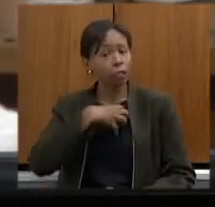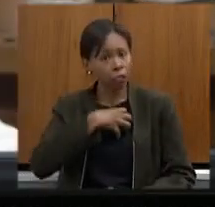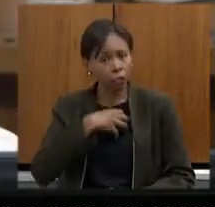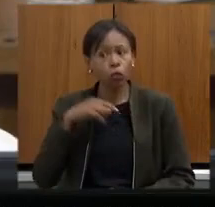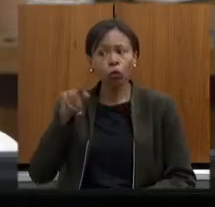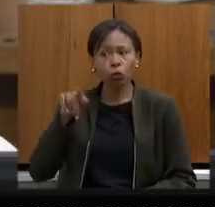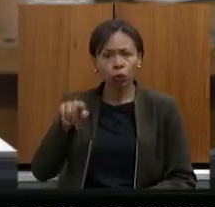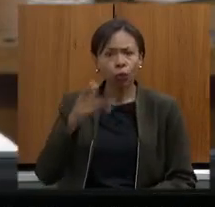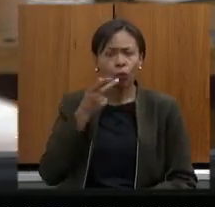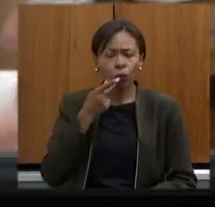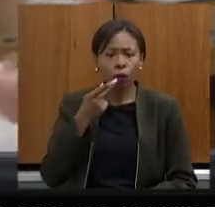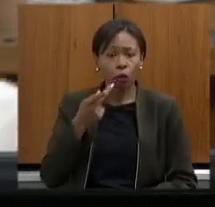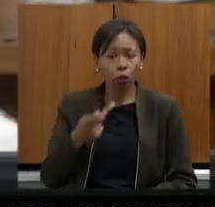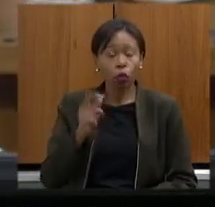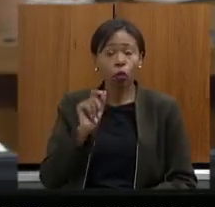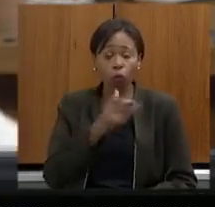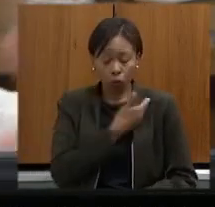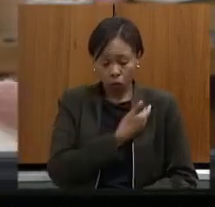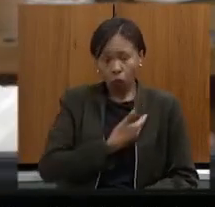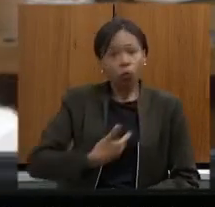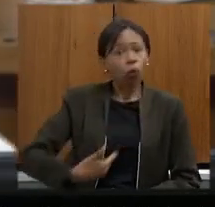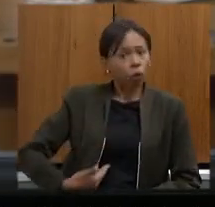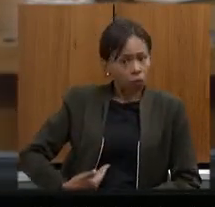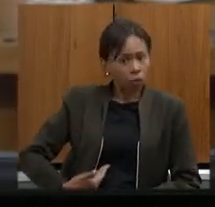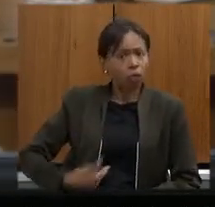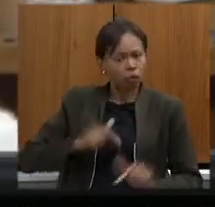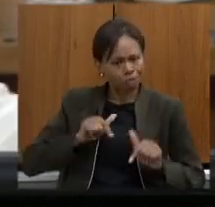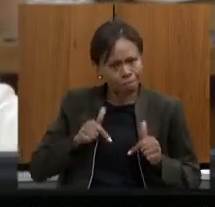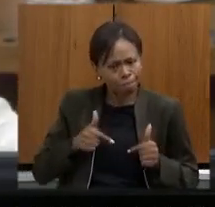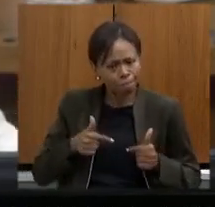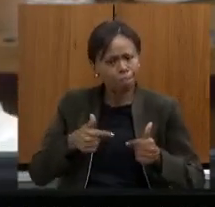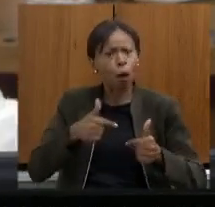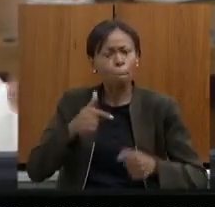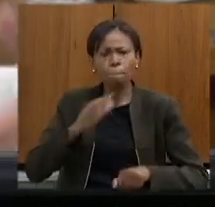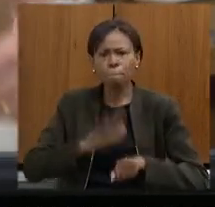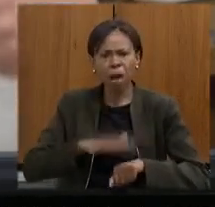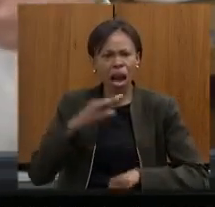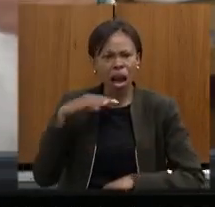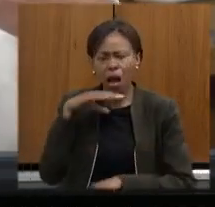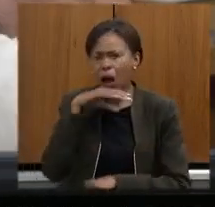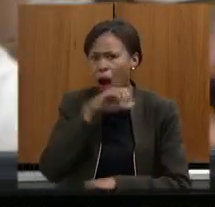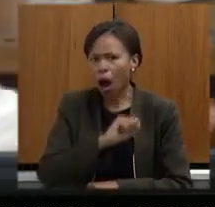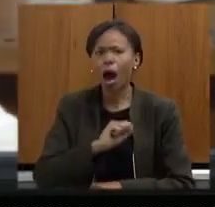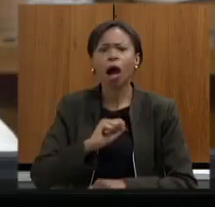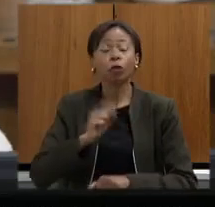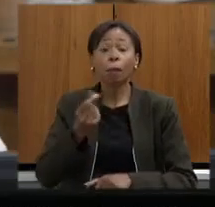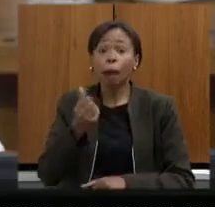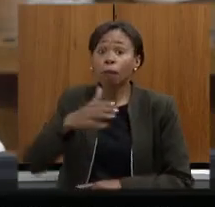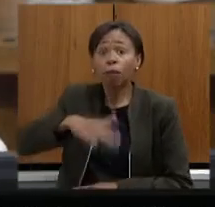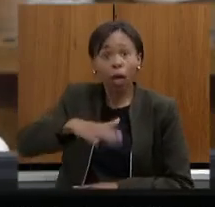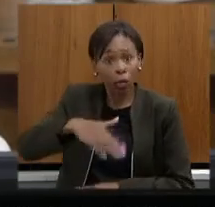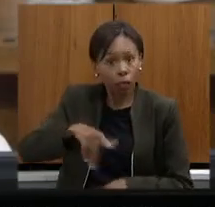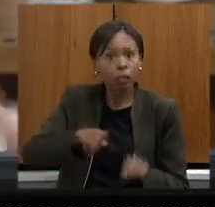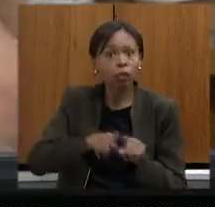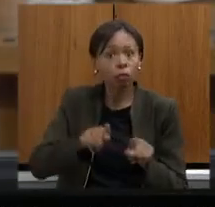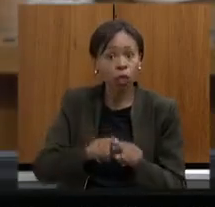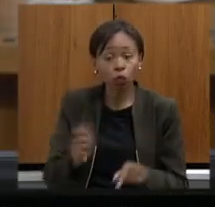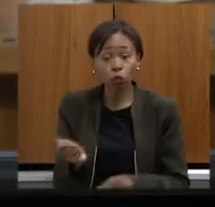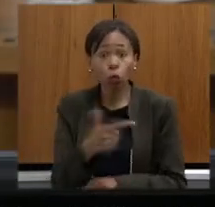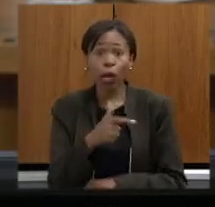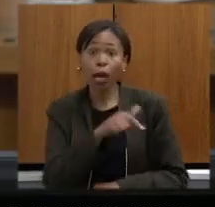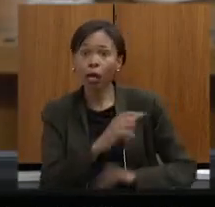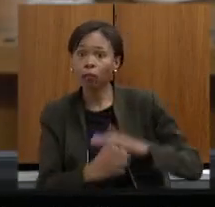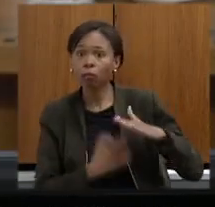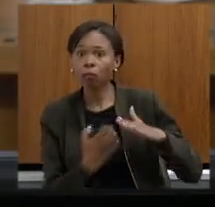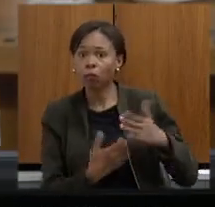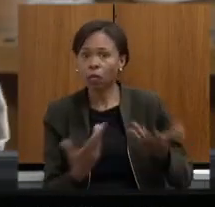o senhor coloca né de que o governo tem conseguido executar muitas vezes mais rápido e mais barato até do que a própria empresa e